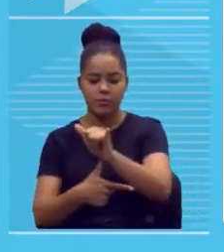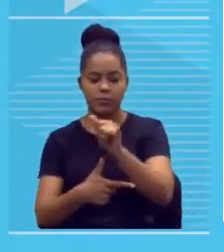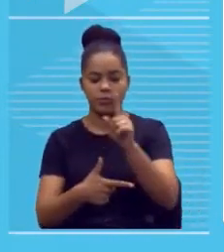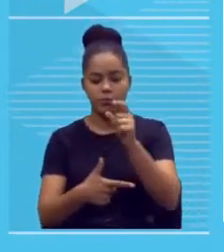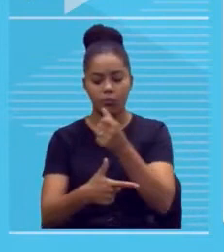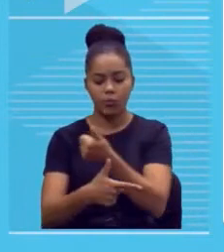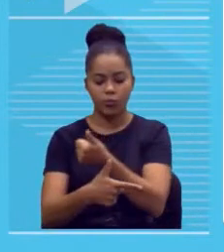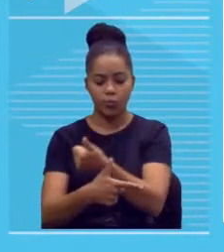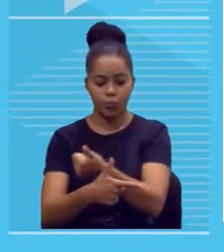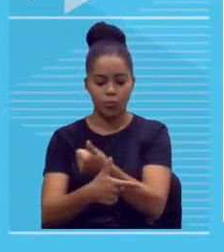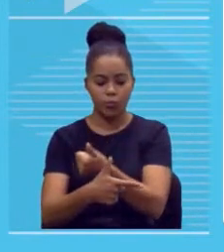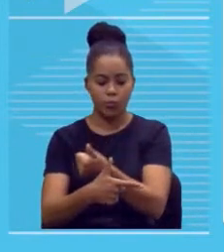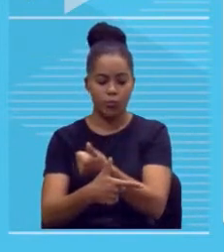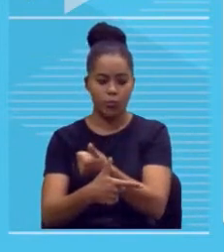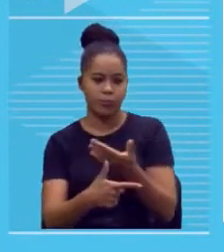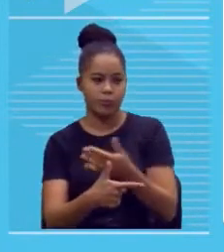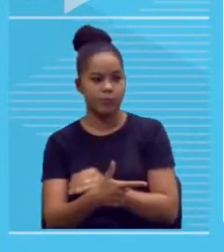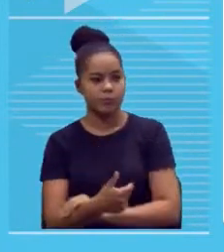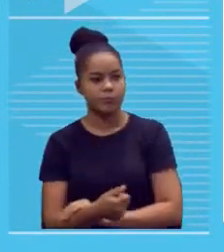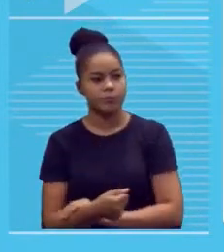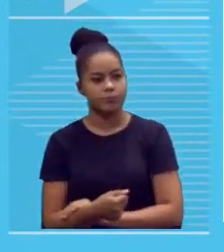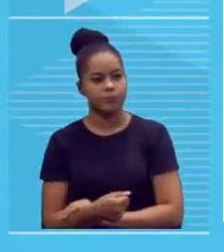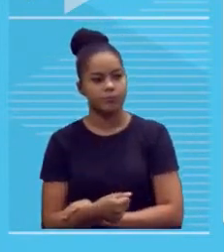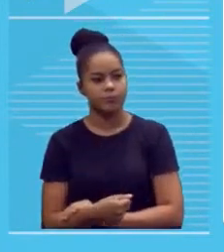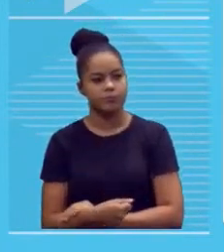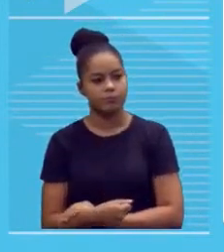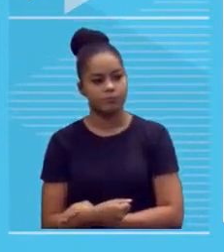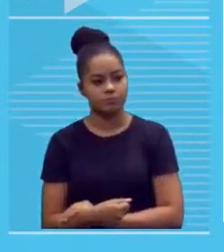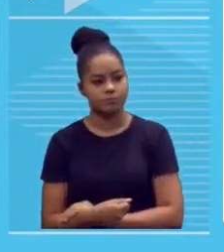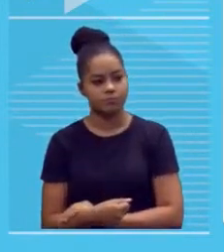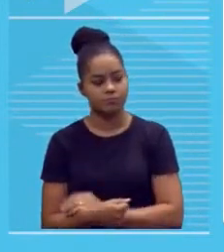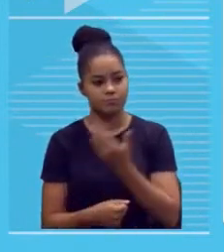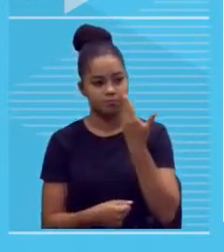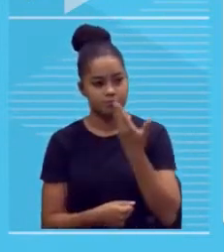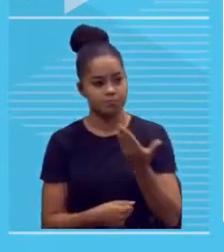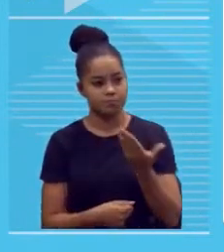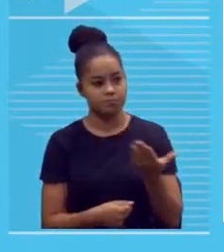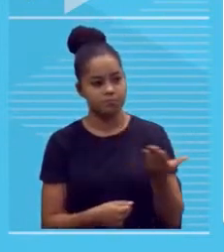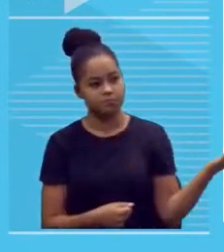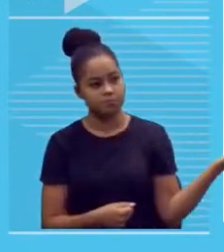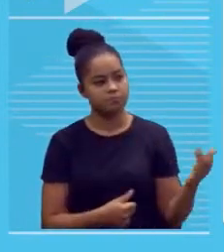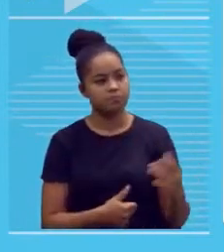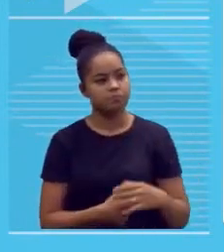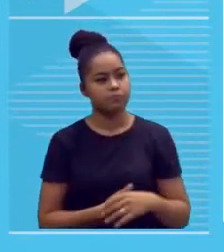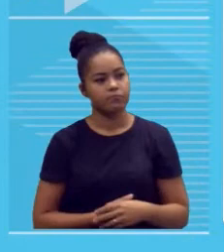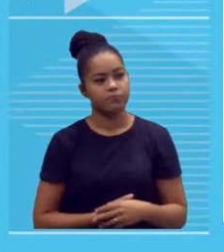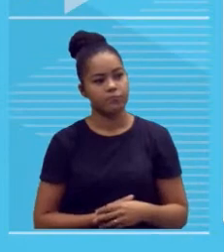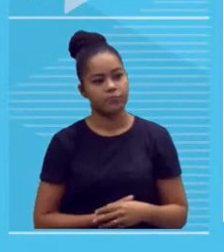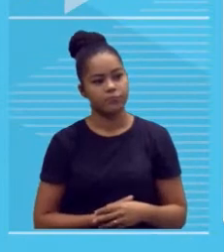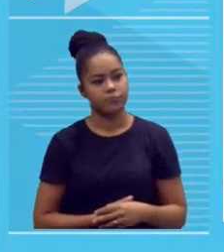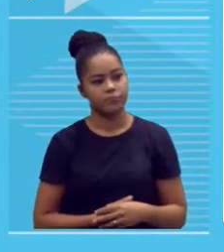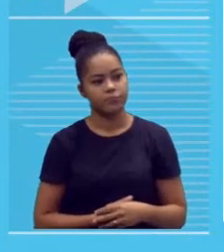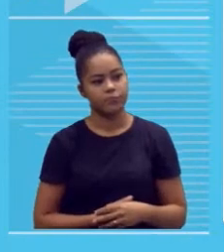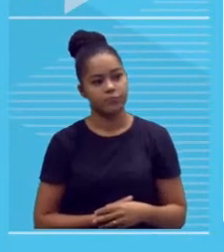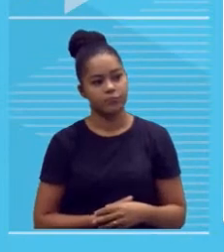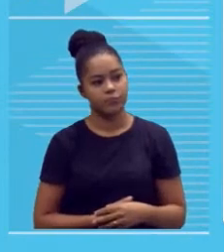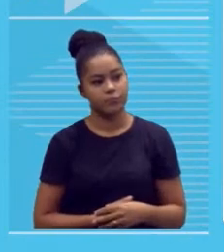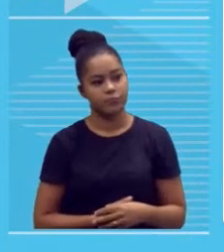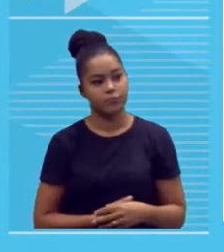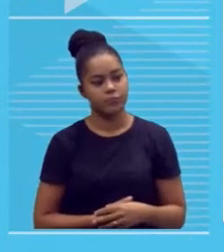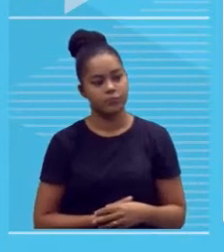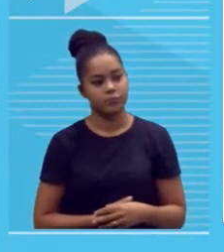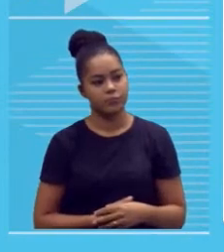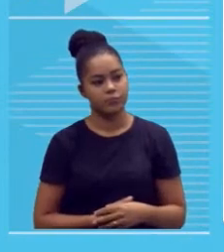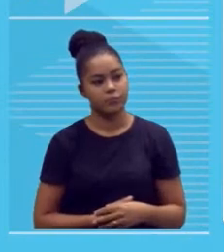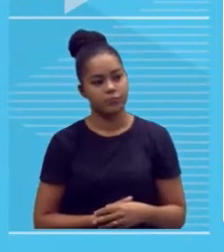A é 7, o y do A é 1. Ou seja, se eu for escrever aqui, vai ficar y